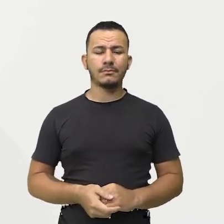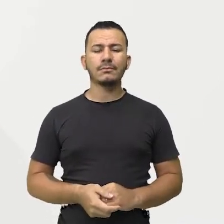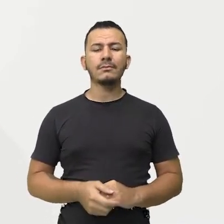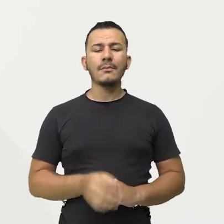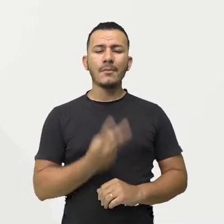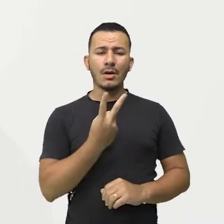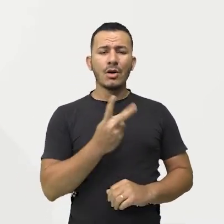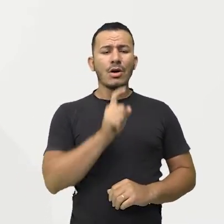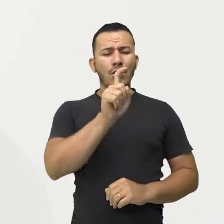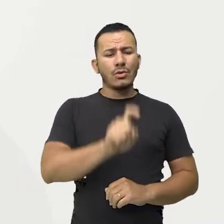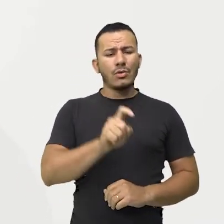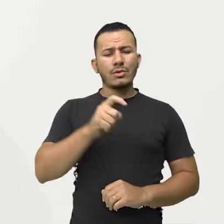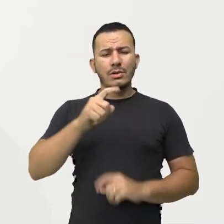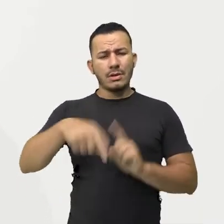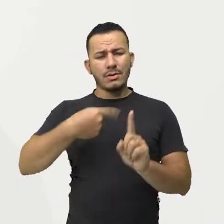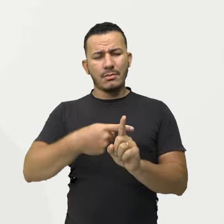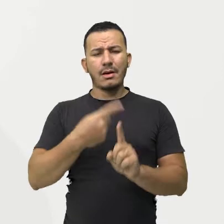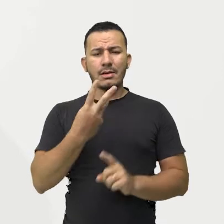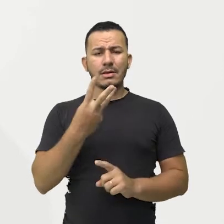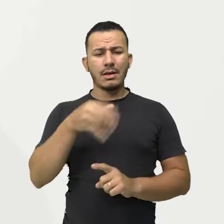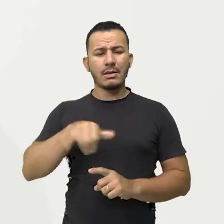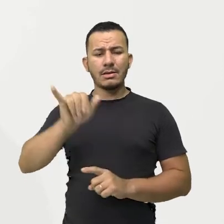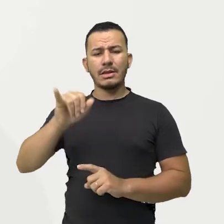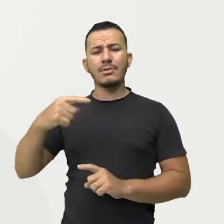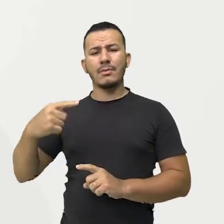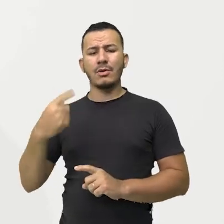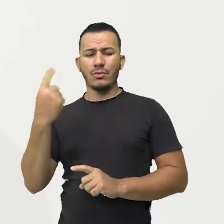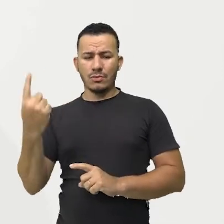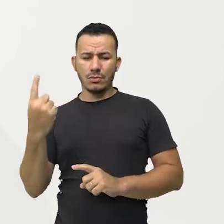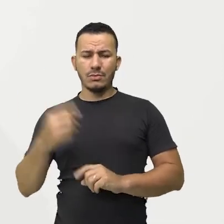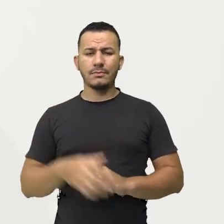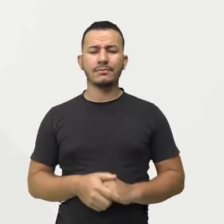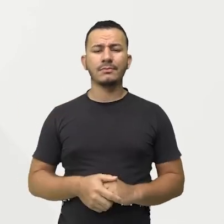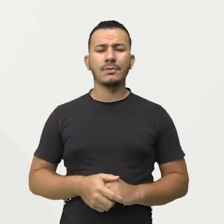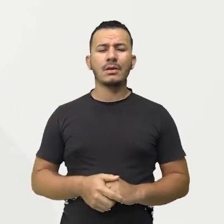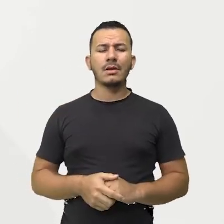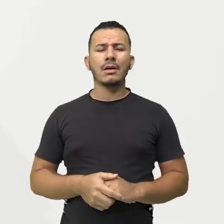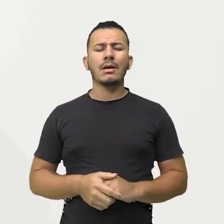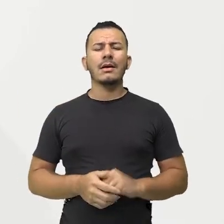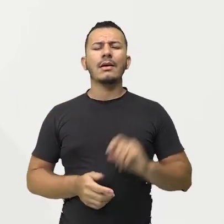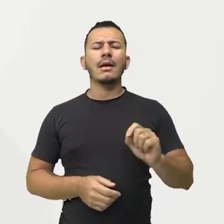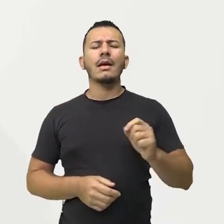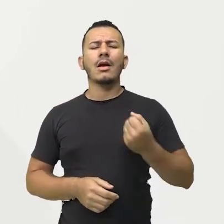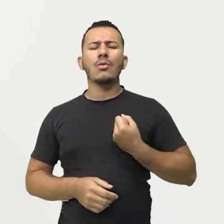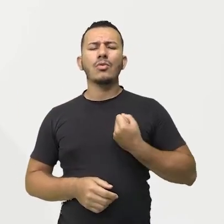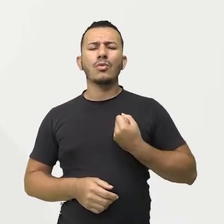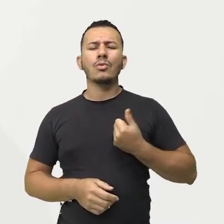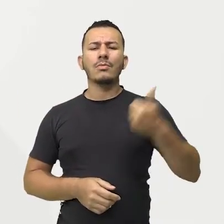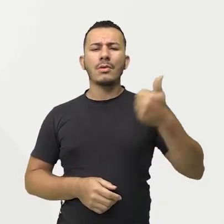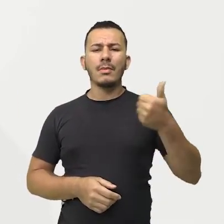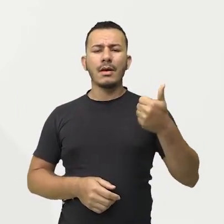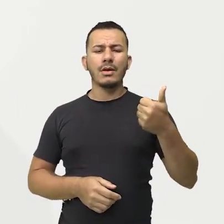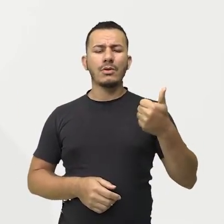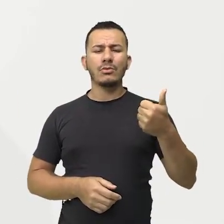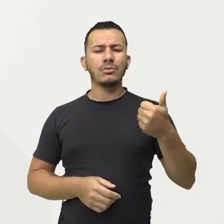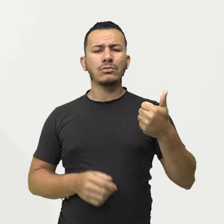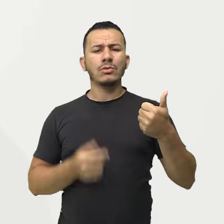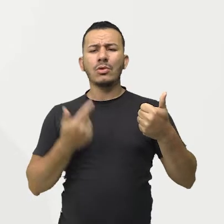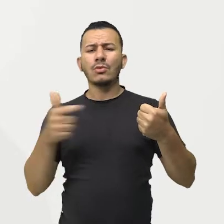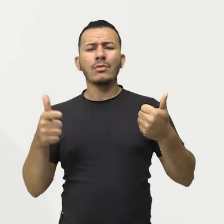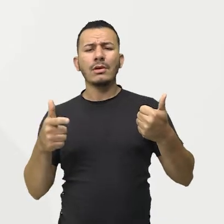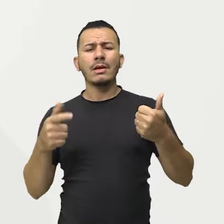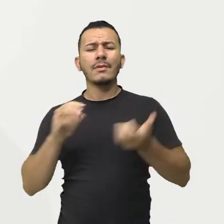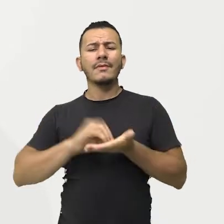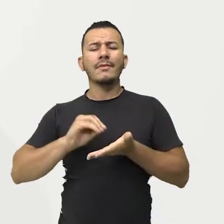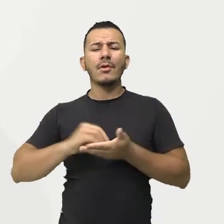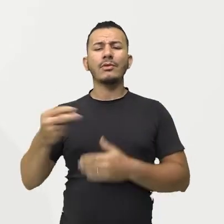2x mais 3y menos 1. Quem é o primeiro membro? Não sei. Não dá para a gente saber, não tem